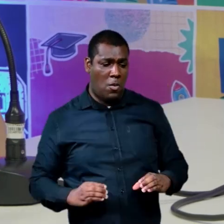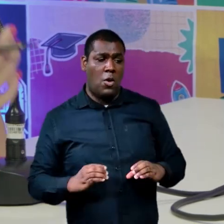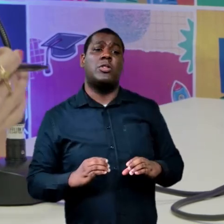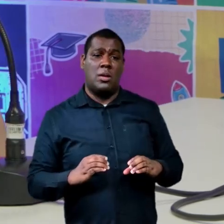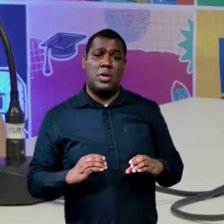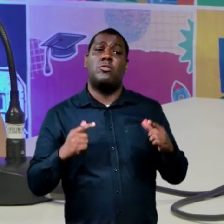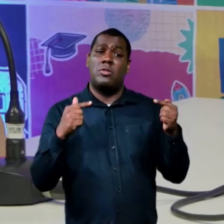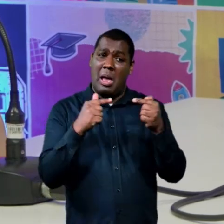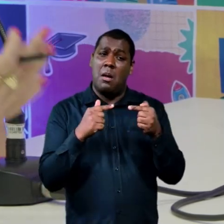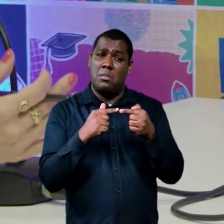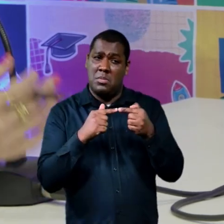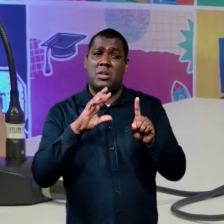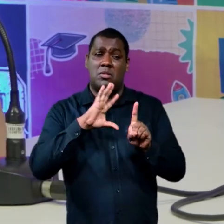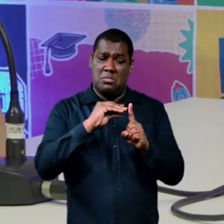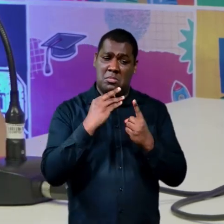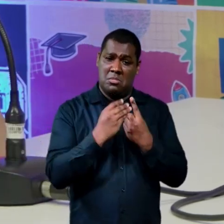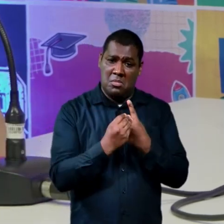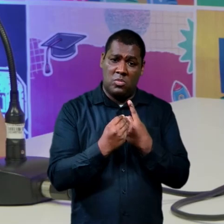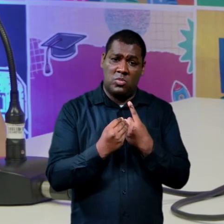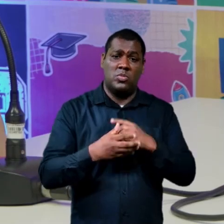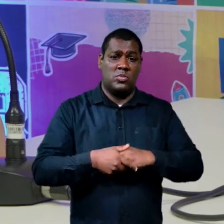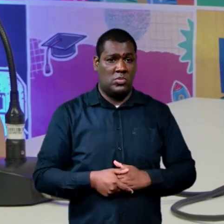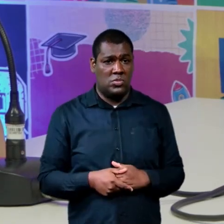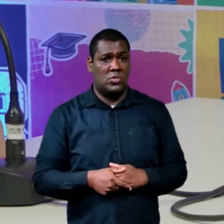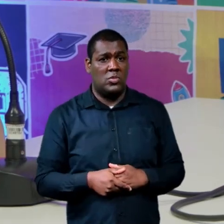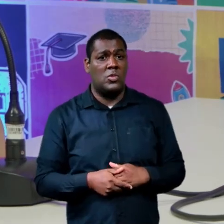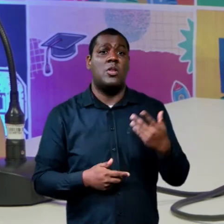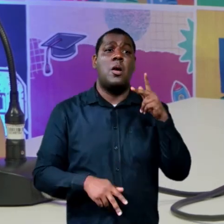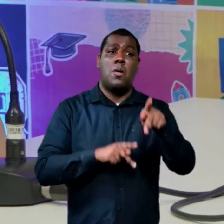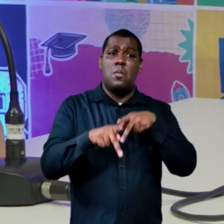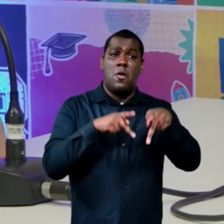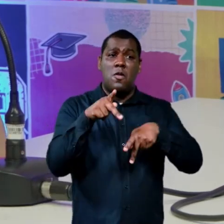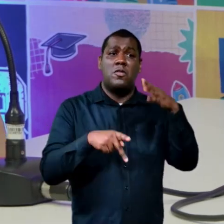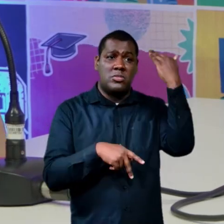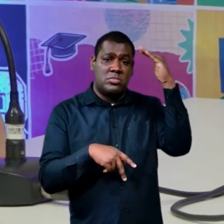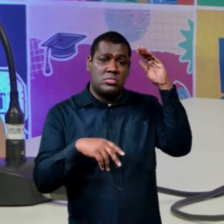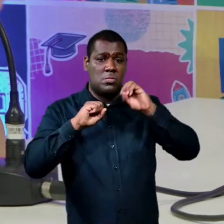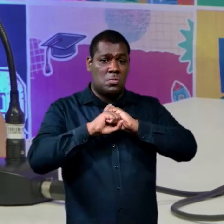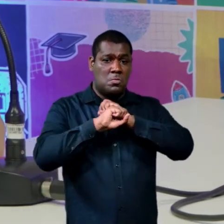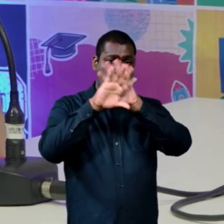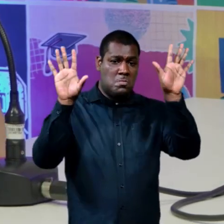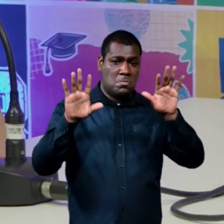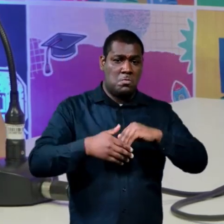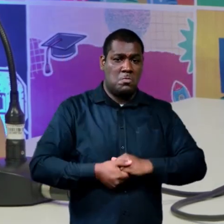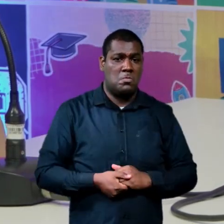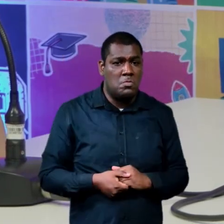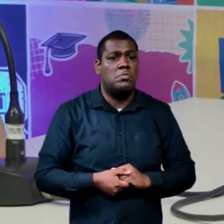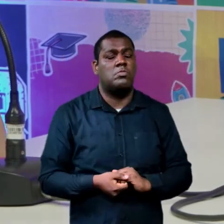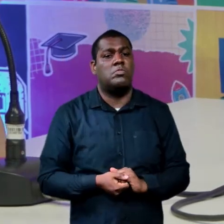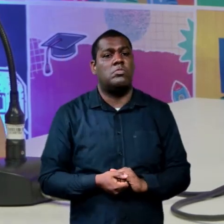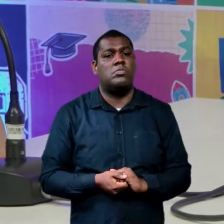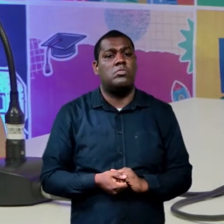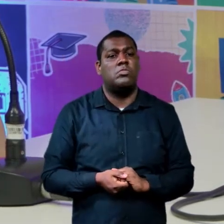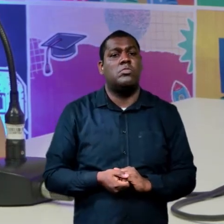natureza sexual ou conotação sexual, para ficar mais fácil para o nosso público entender, certo? Perfeito. Essa diferença, inclusive,